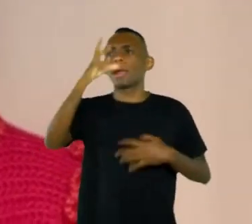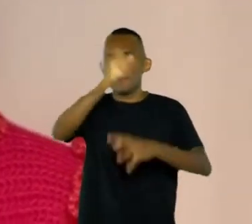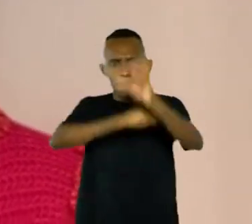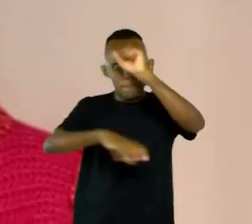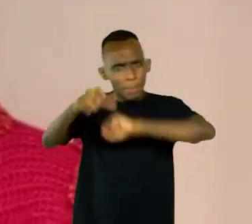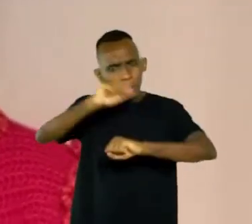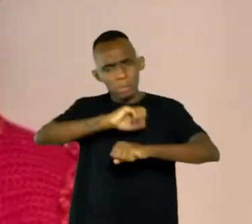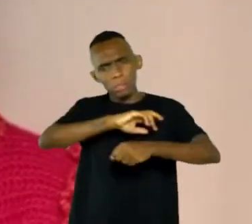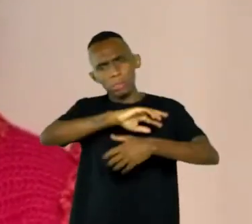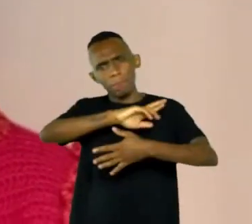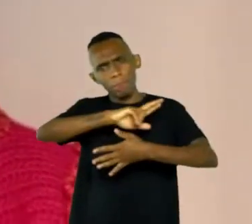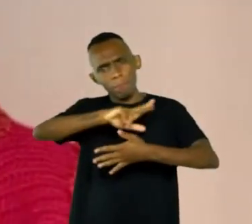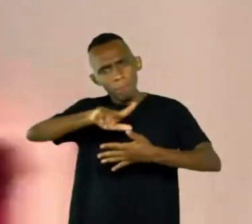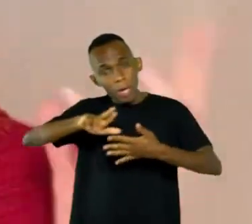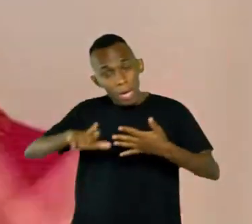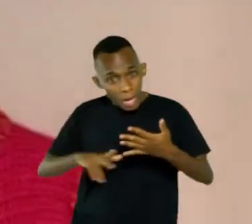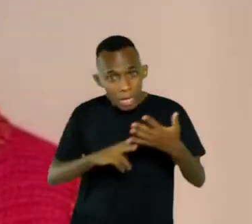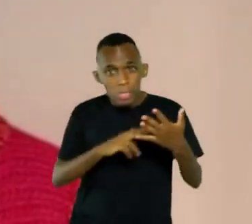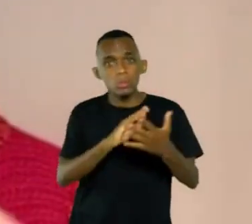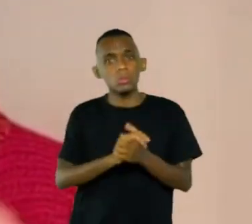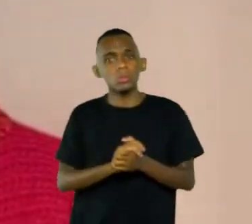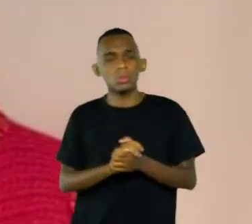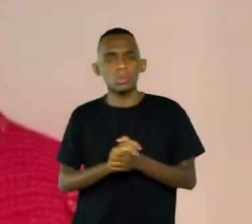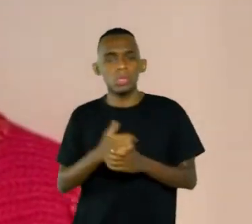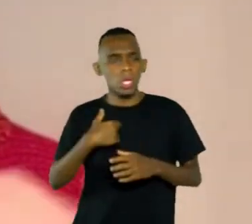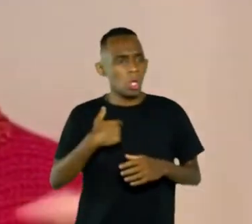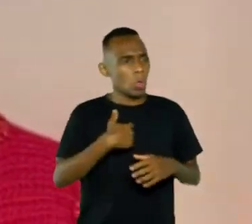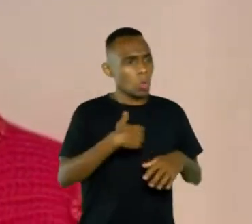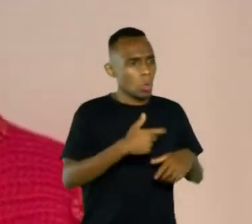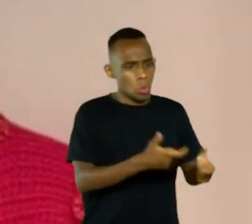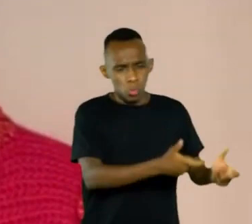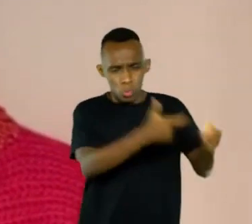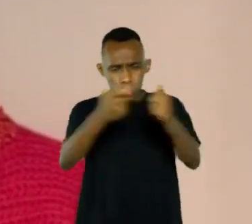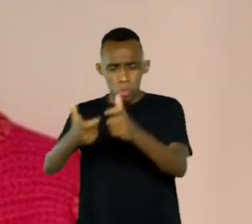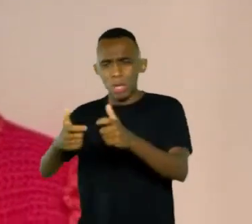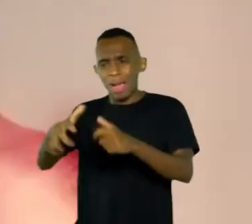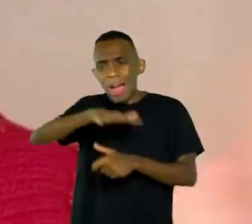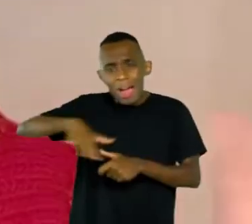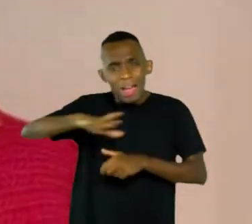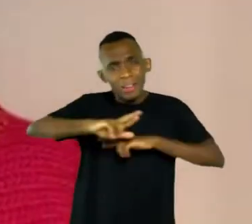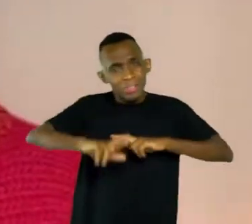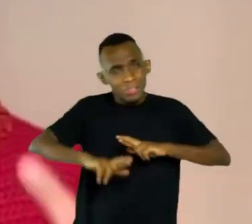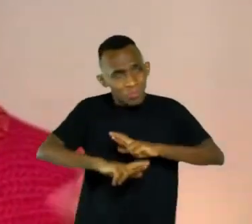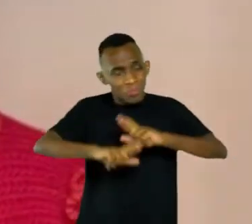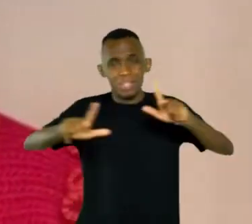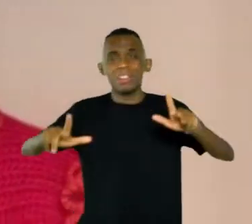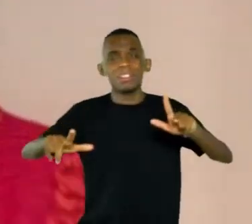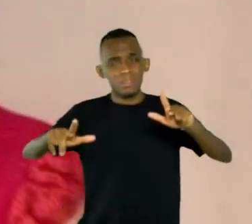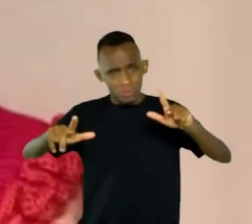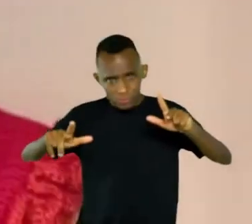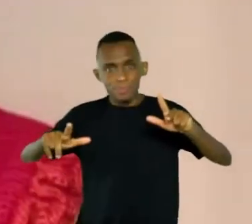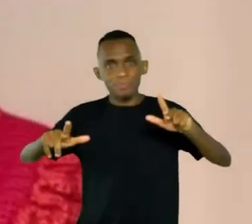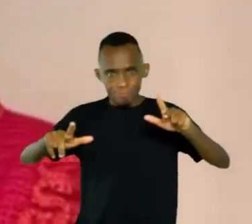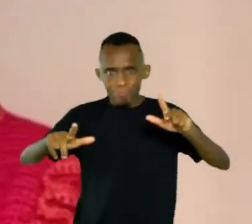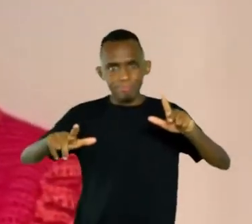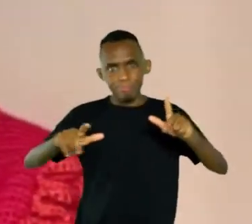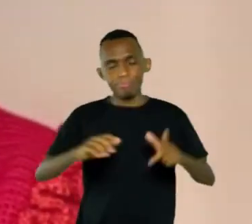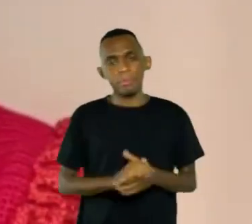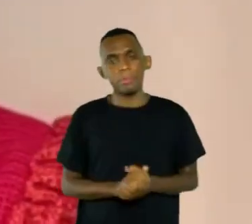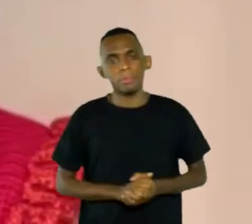acabou me tirando da publicidade, me fazendo criar 2 blogs diferentes entre si, mas que tinham tudo a ver com o que estava